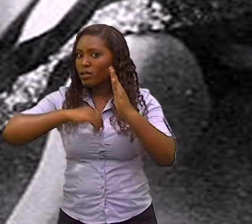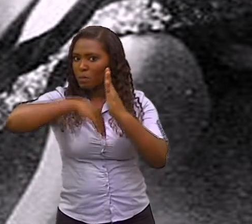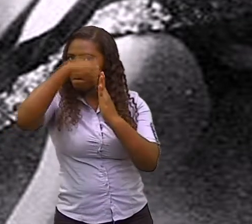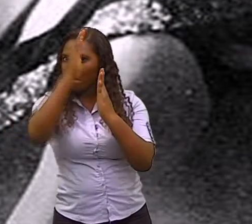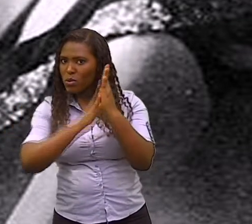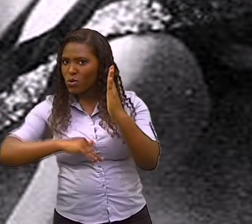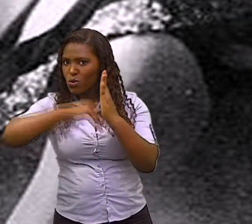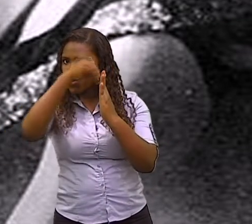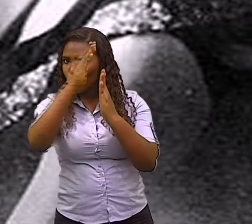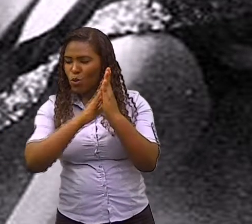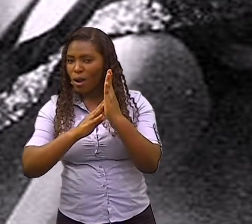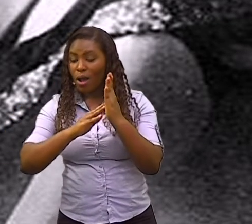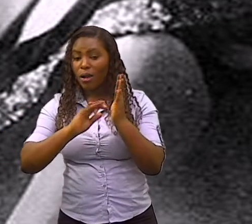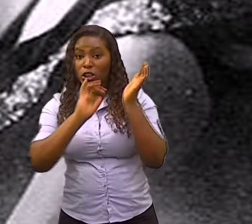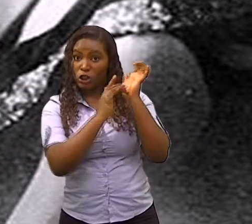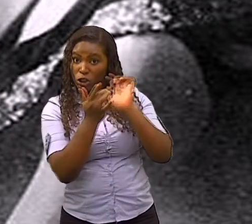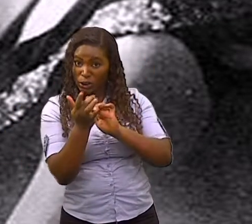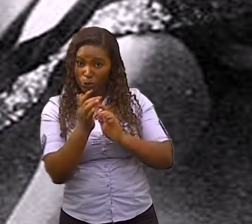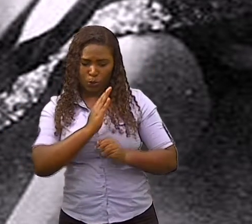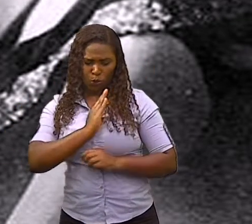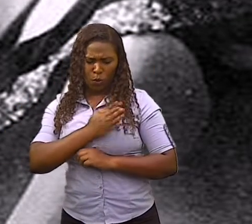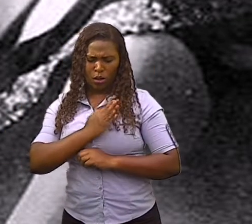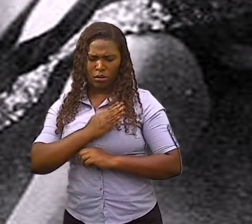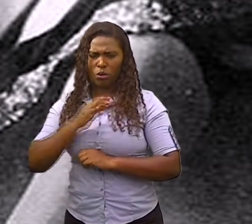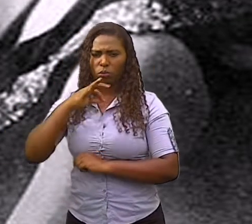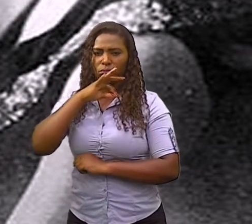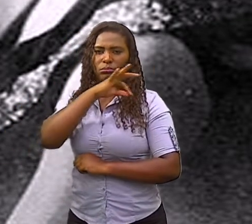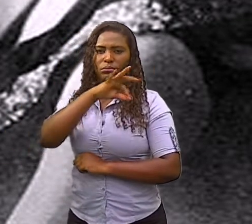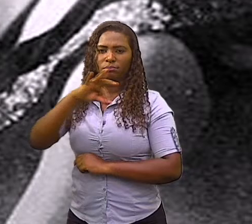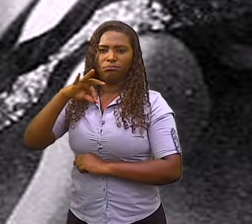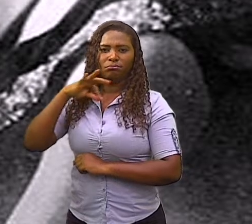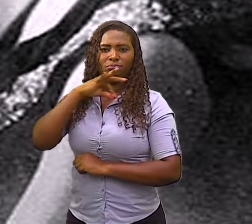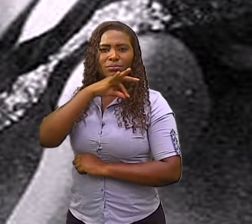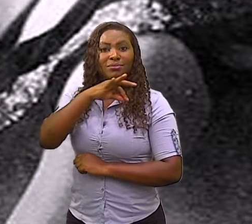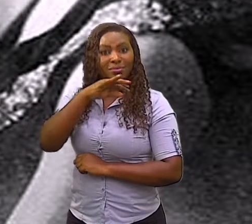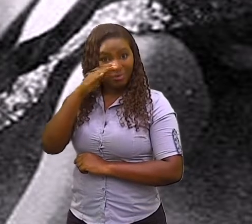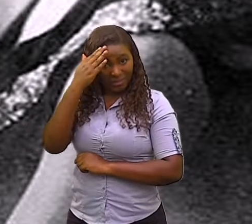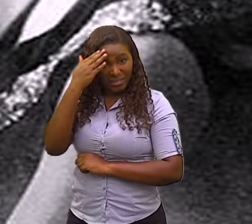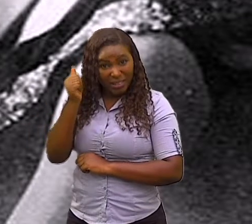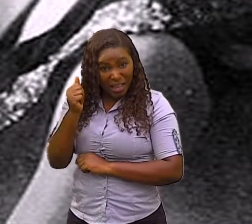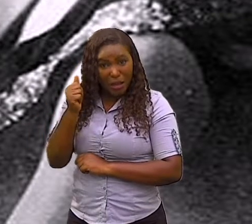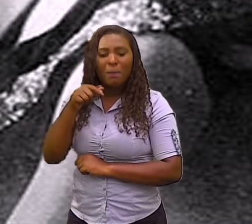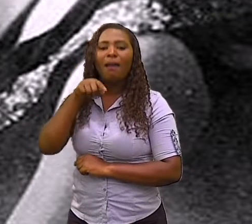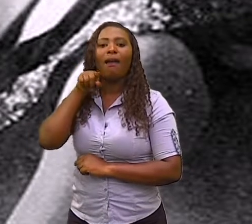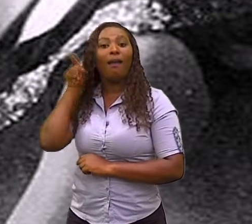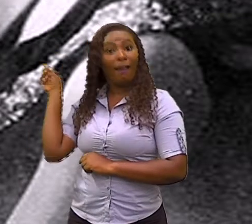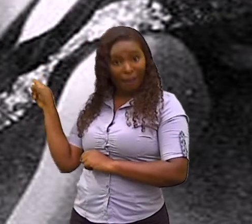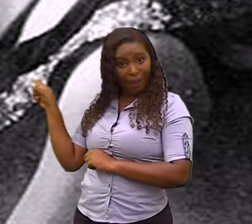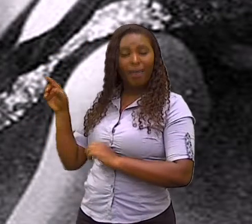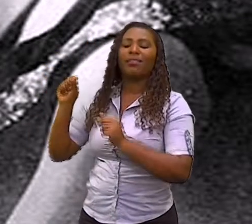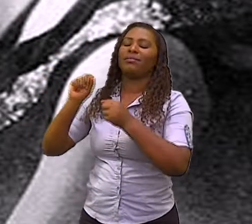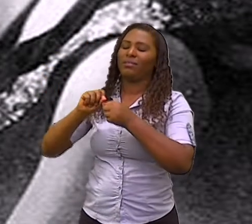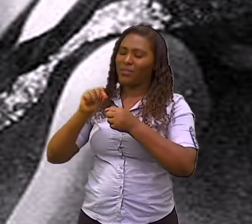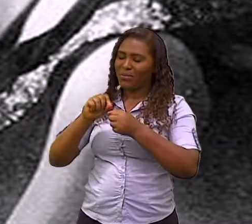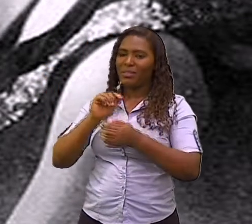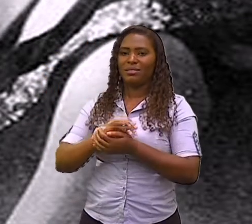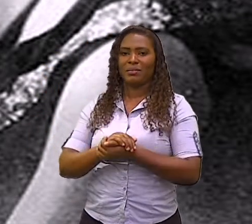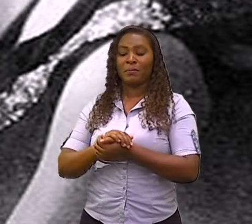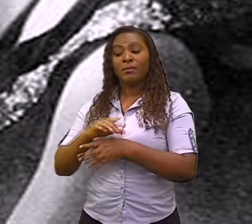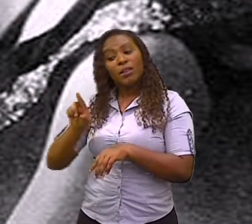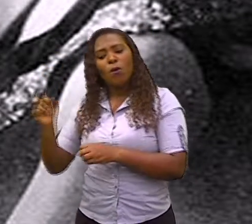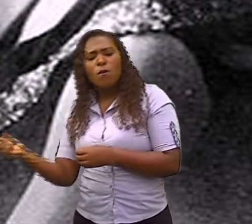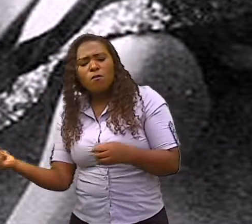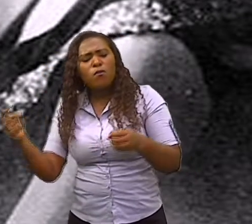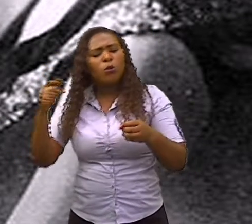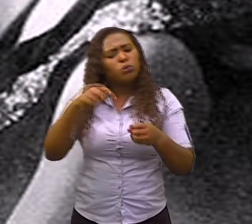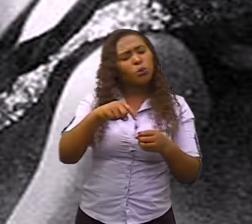Sagrado Coração de Jesus. Já em 1904, Tarsila do Amaral voltou, ela casou-se com André